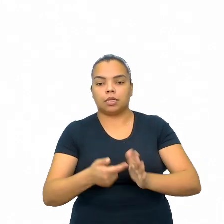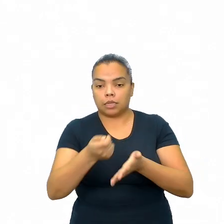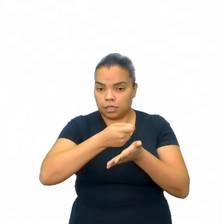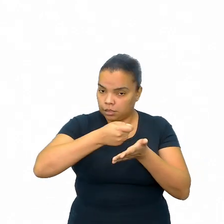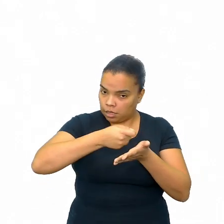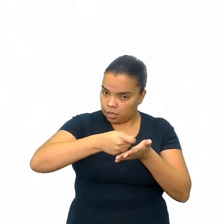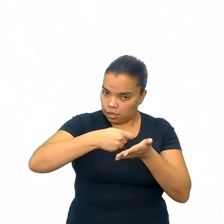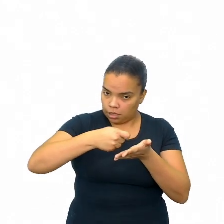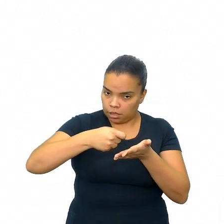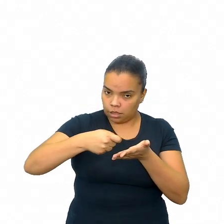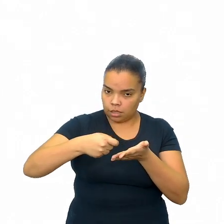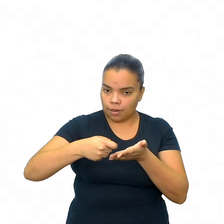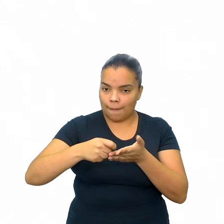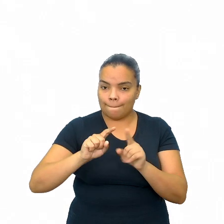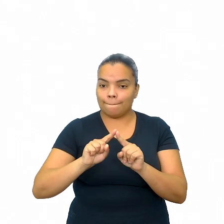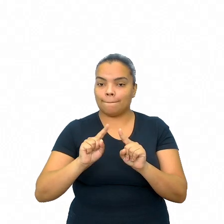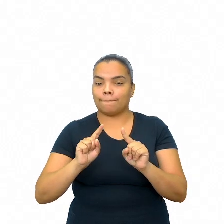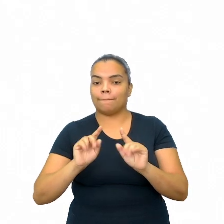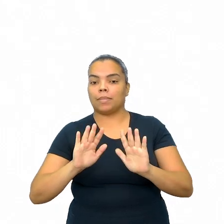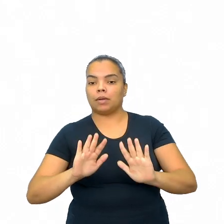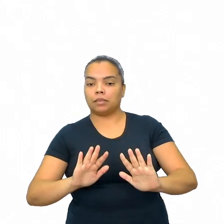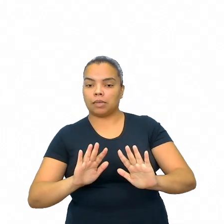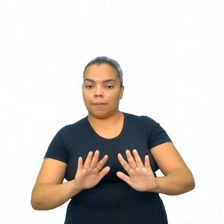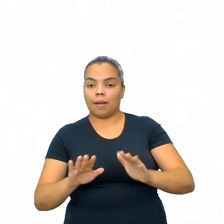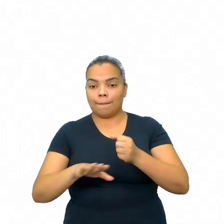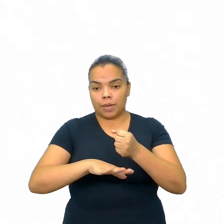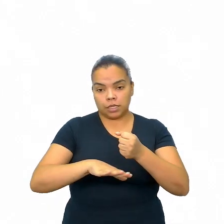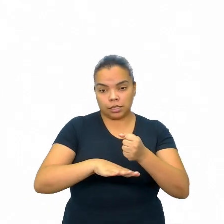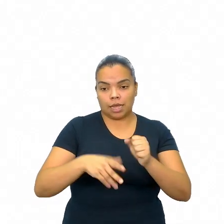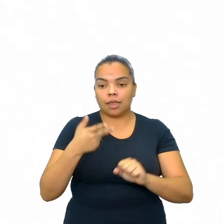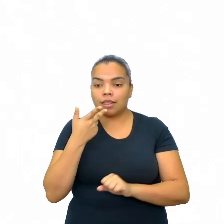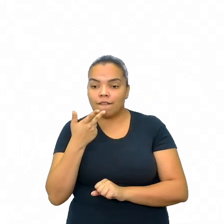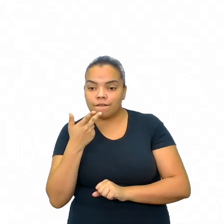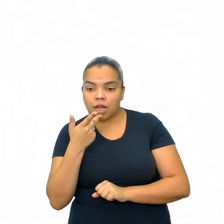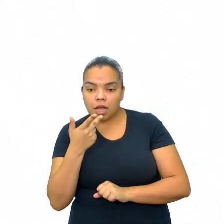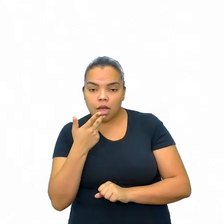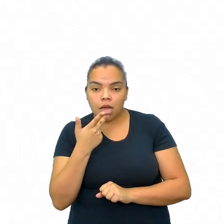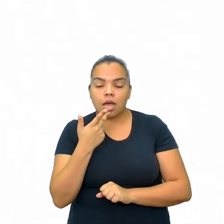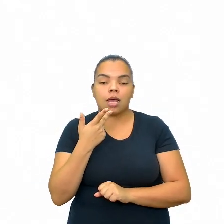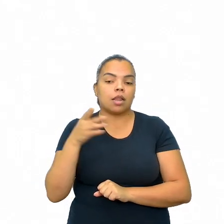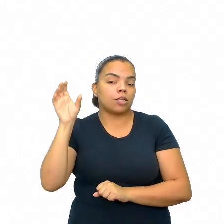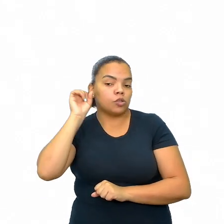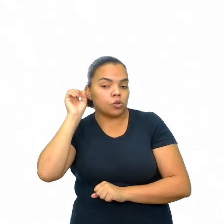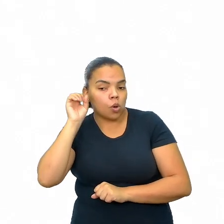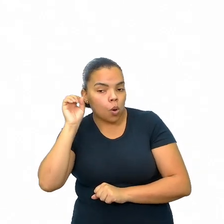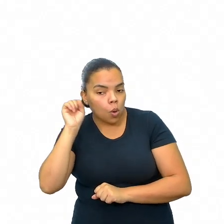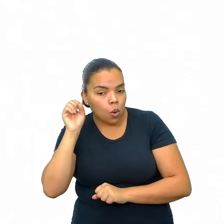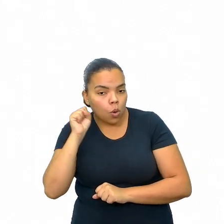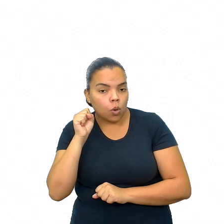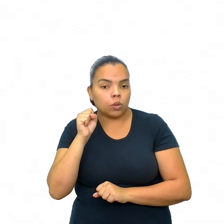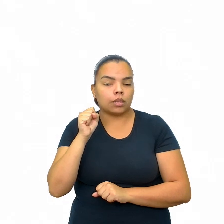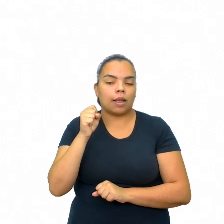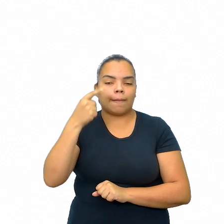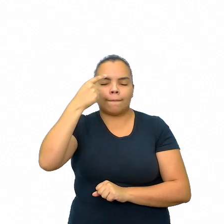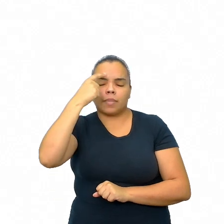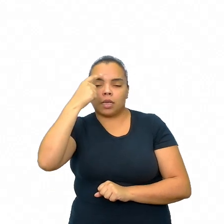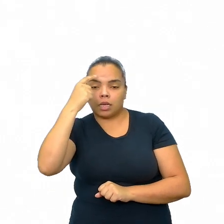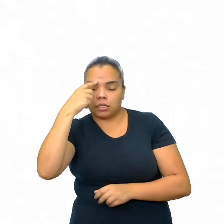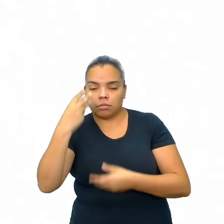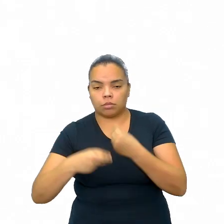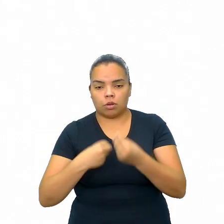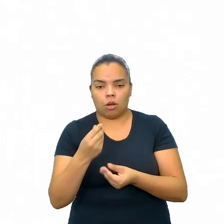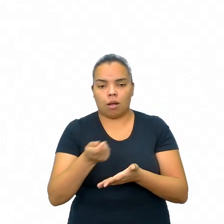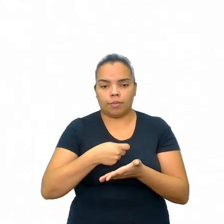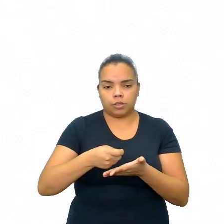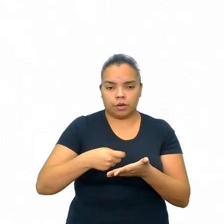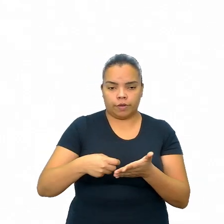representa, mas a sua escrita ainda é baseada na fala. Ele vai fazendo de forma aditiva. No